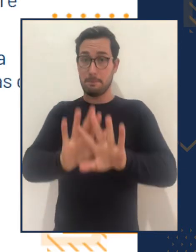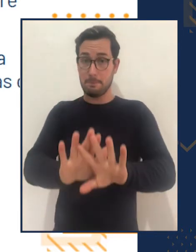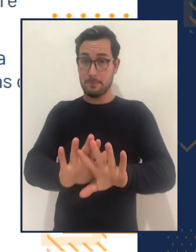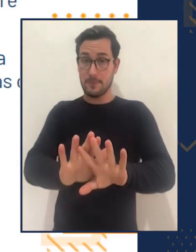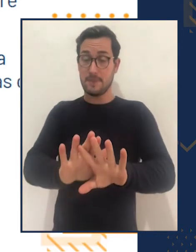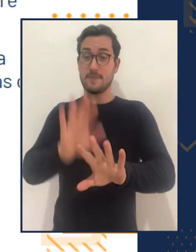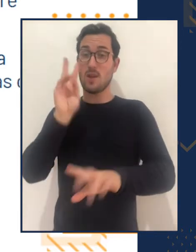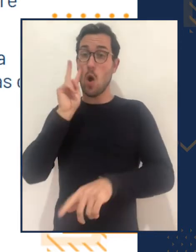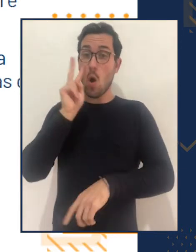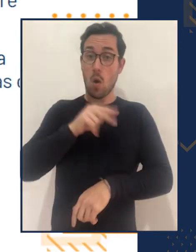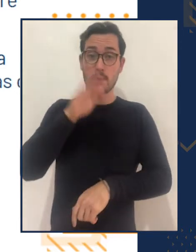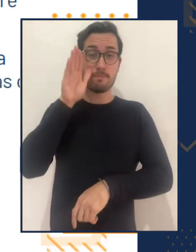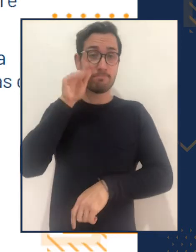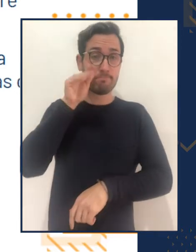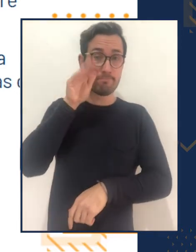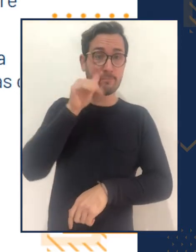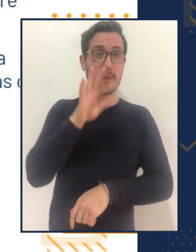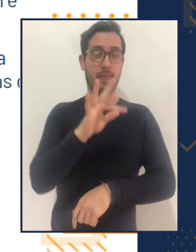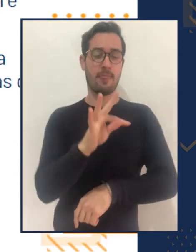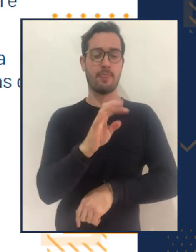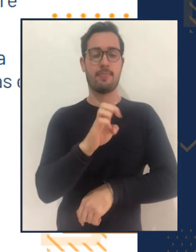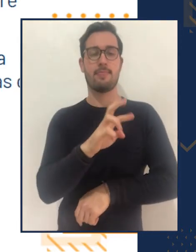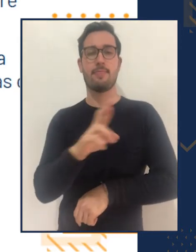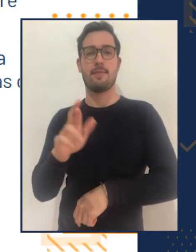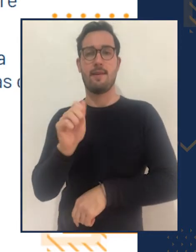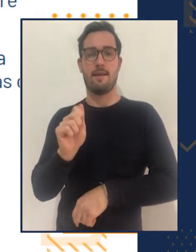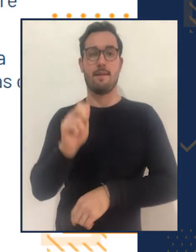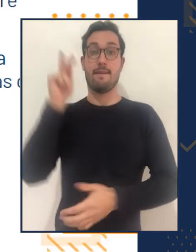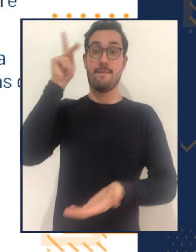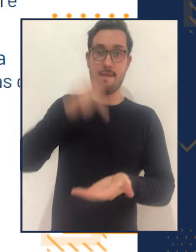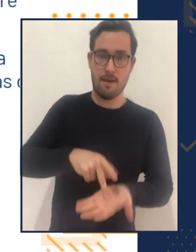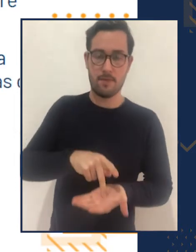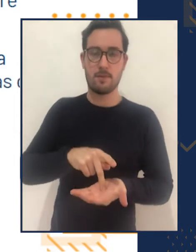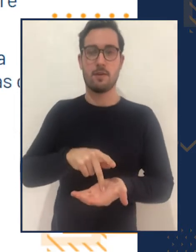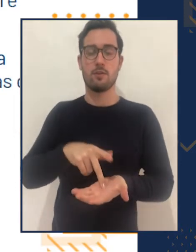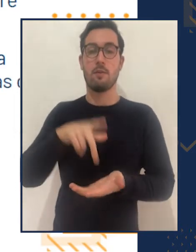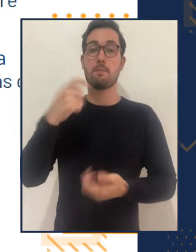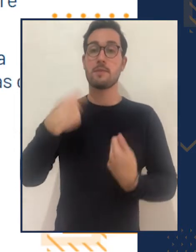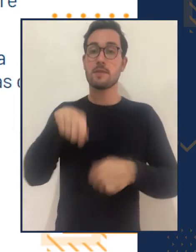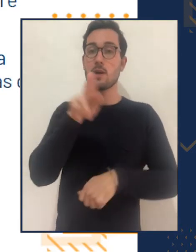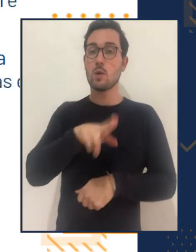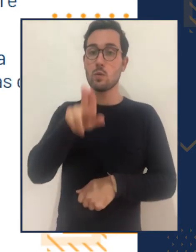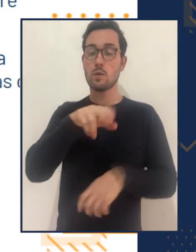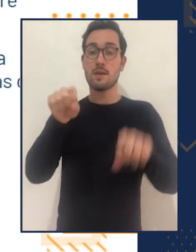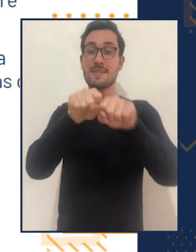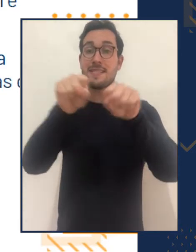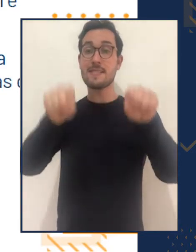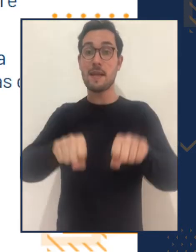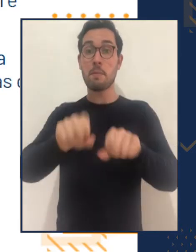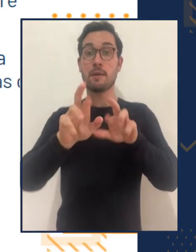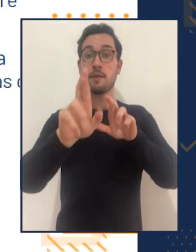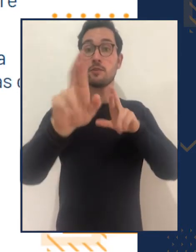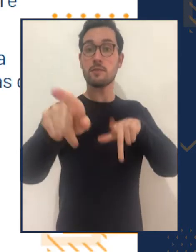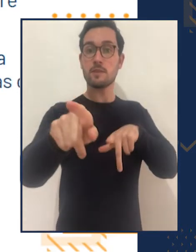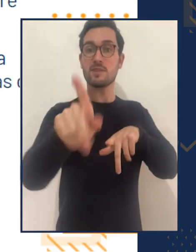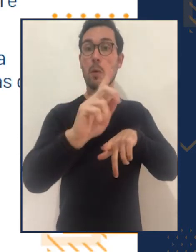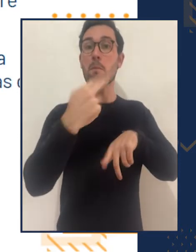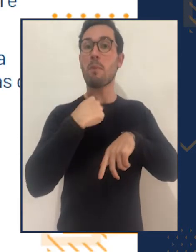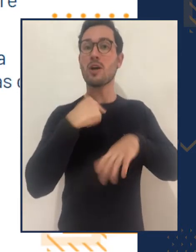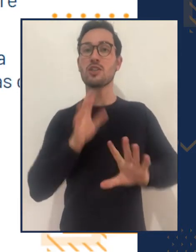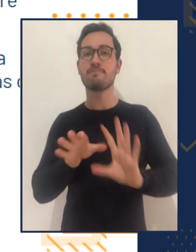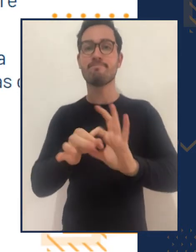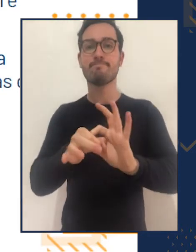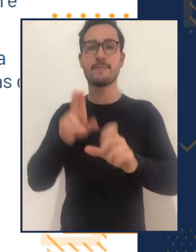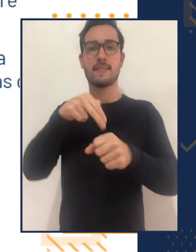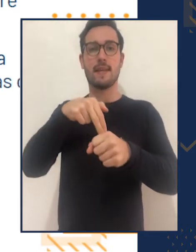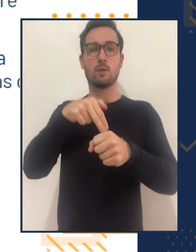Só que tem que ser observado que o terra, em circuitos reais, podemos dizer assim, ele tem que ser utilizado como sistema à parte, não ligado